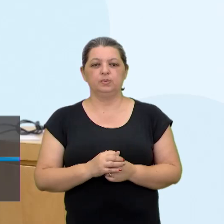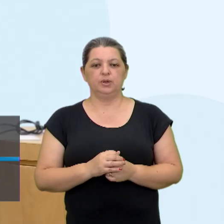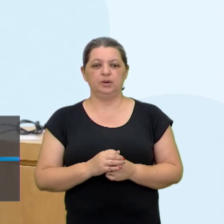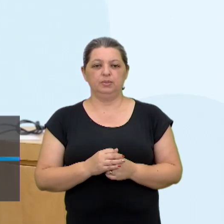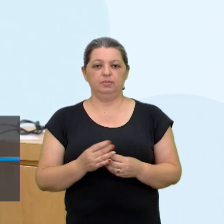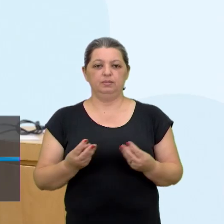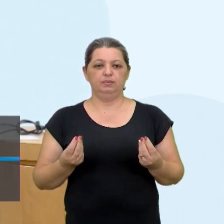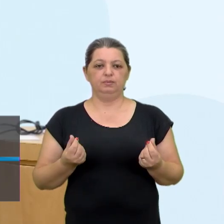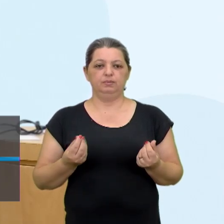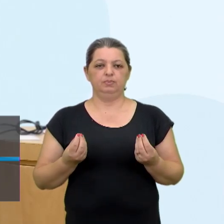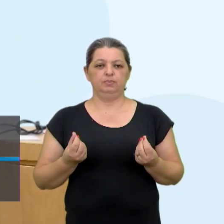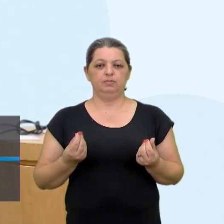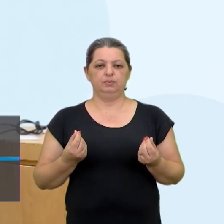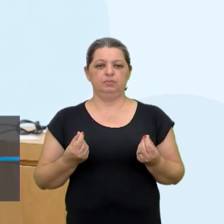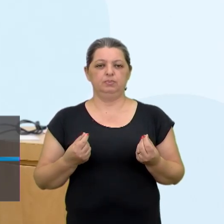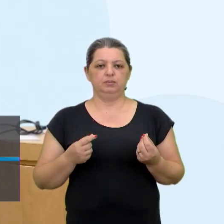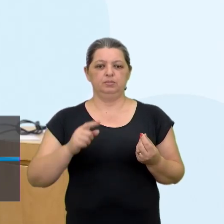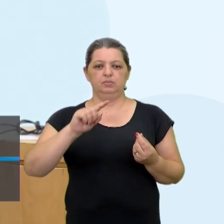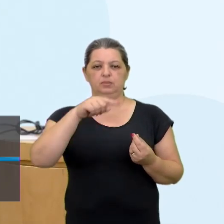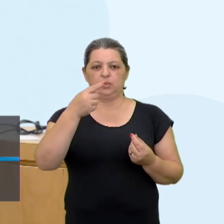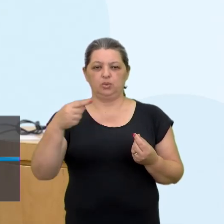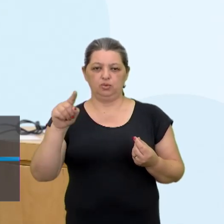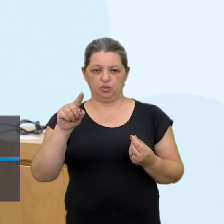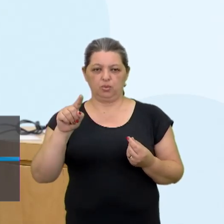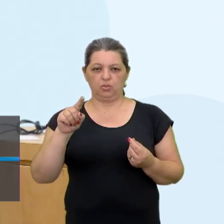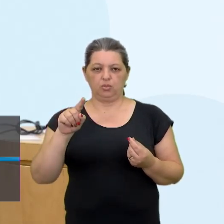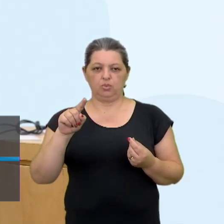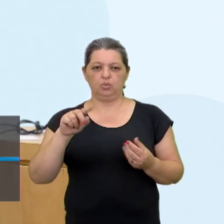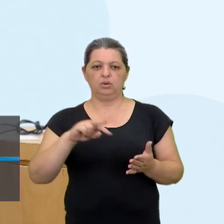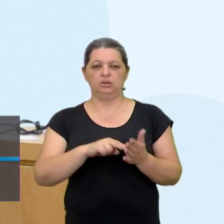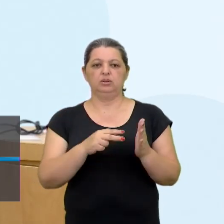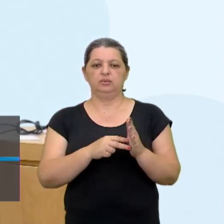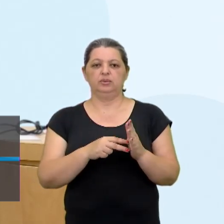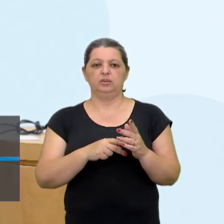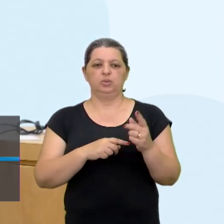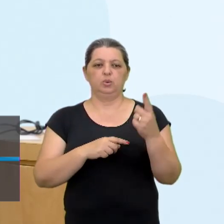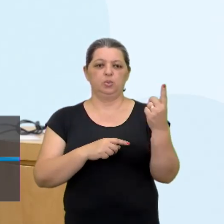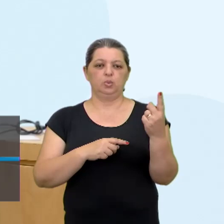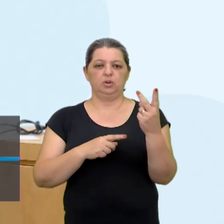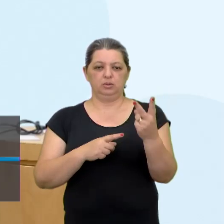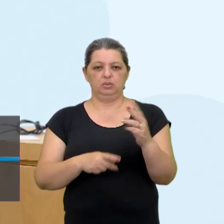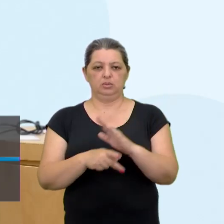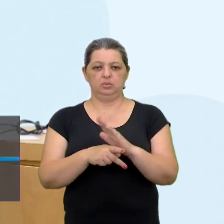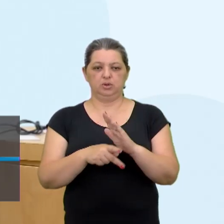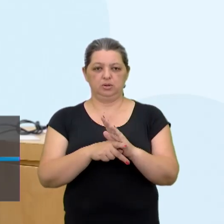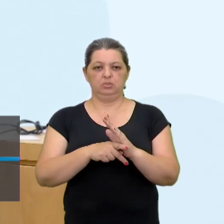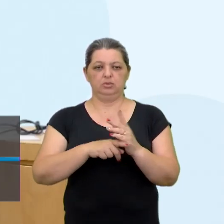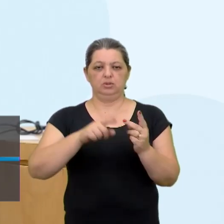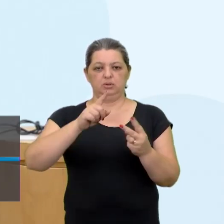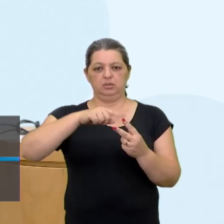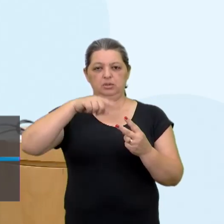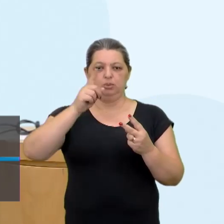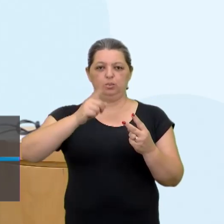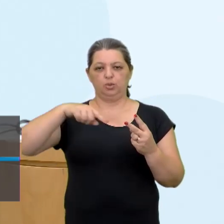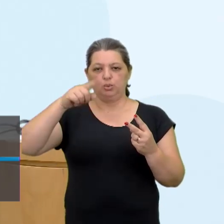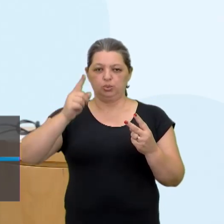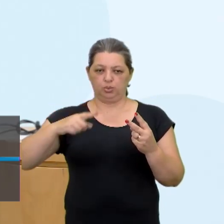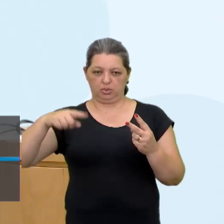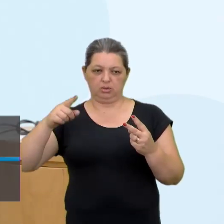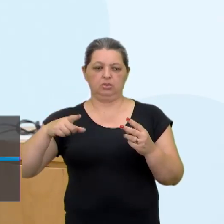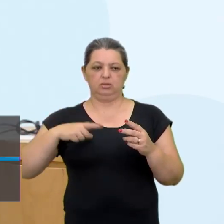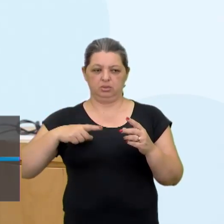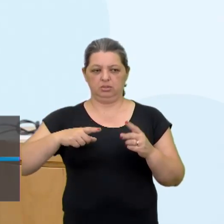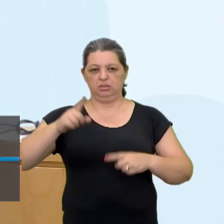meu Deus. Um tiozinho são que tem modulação de voltagem. Então, eles estão modulando, eles têm